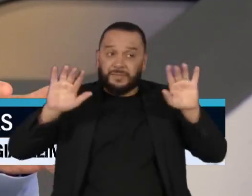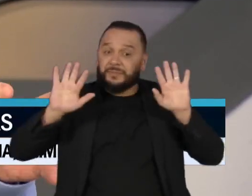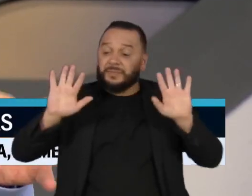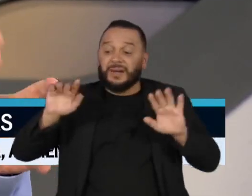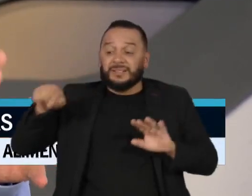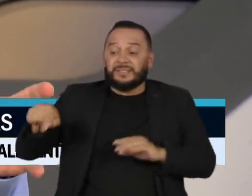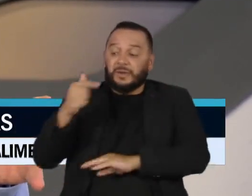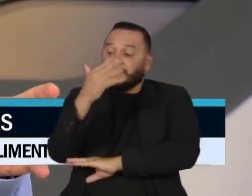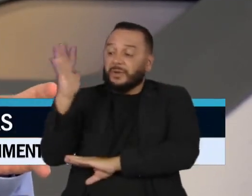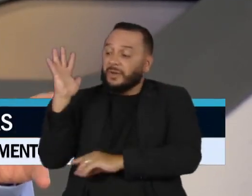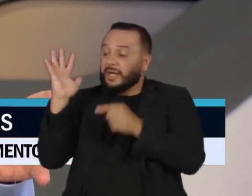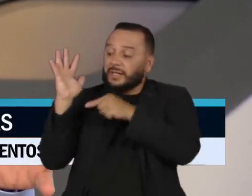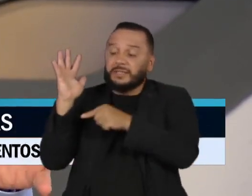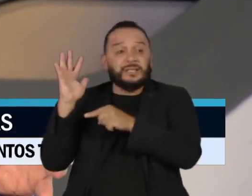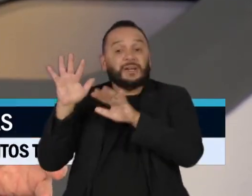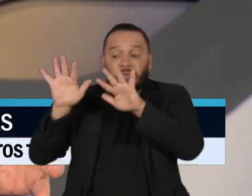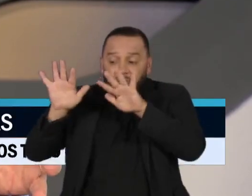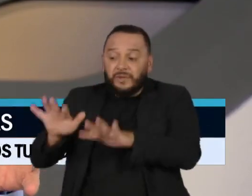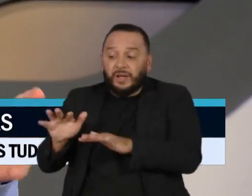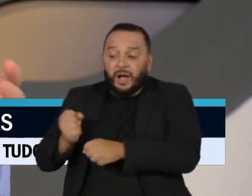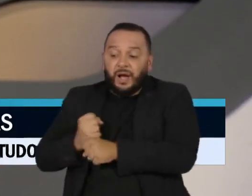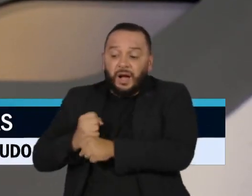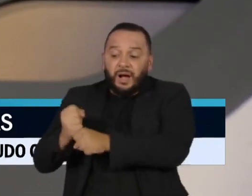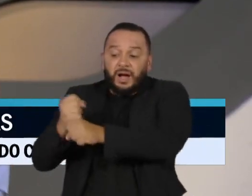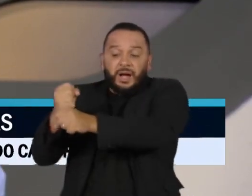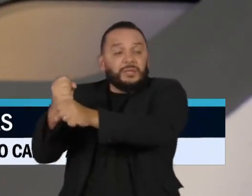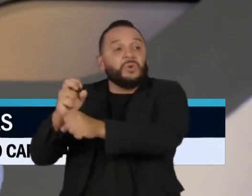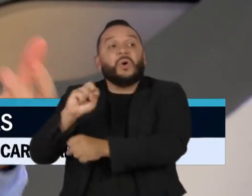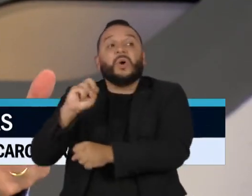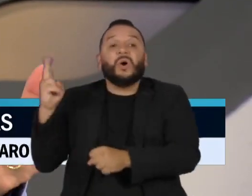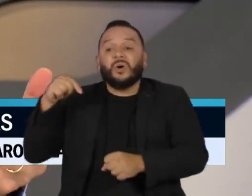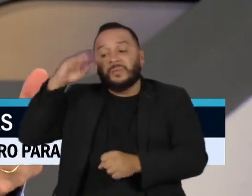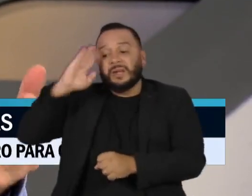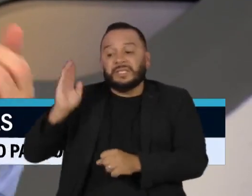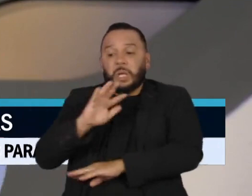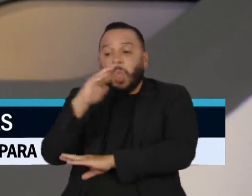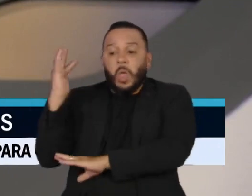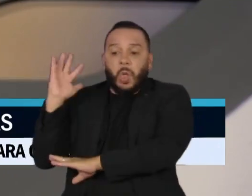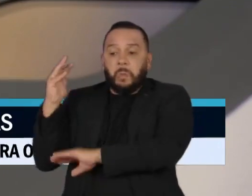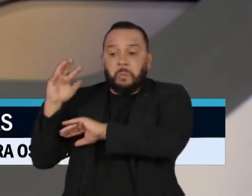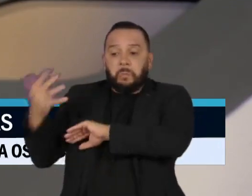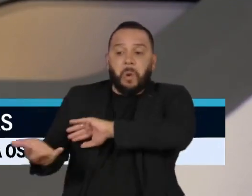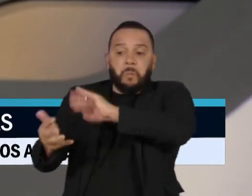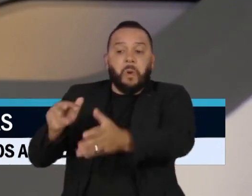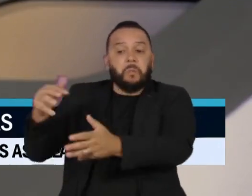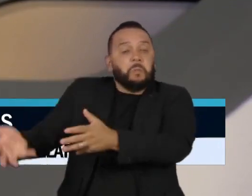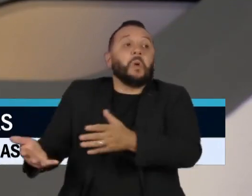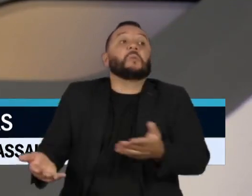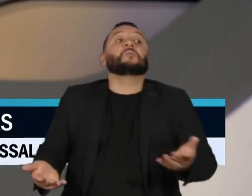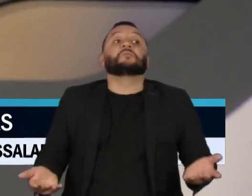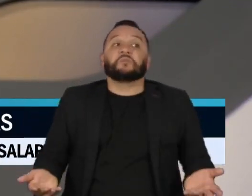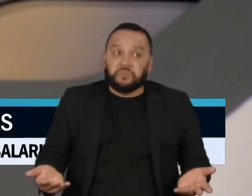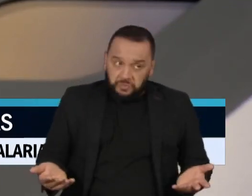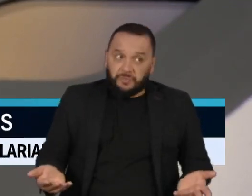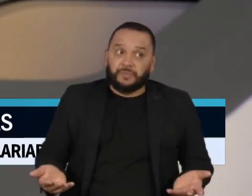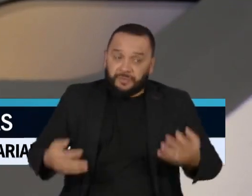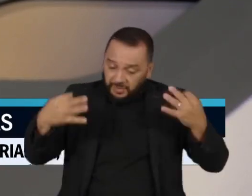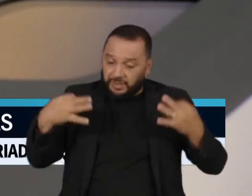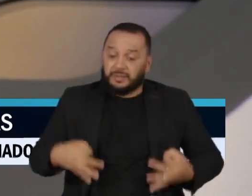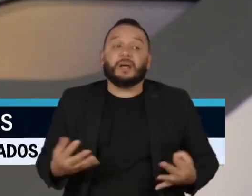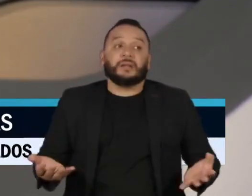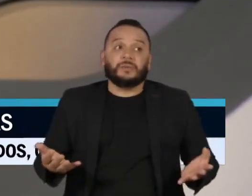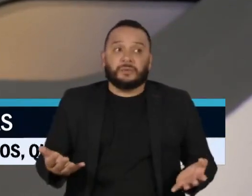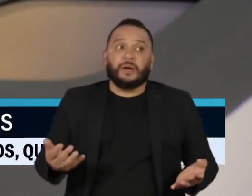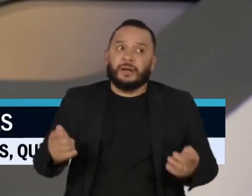ali pelos anos vindouros senão você não cria credibilidade para compra de créditos de carbono do Brasil